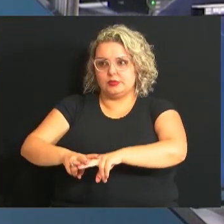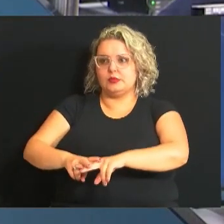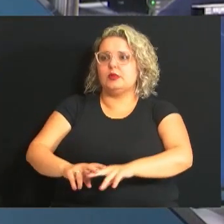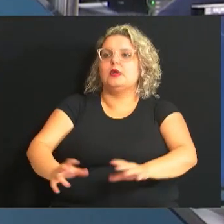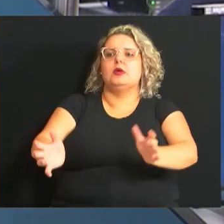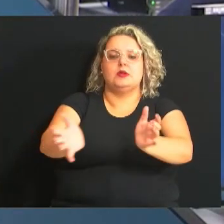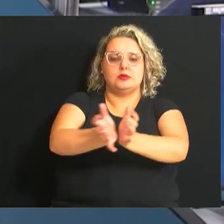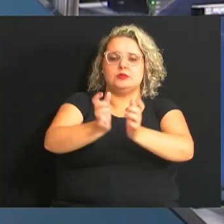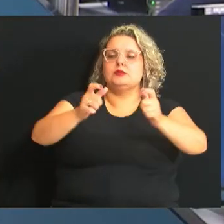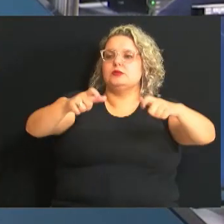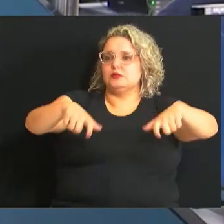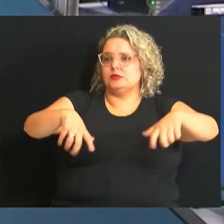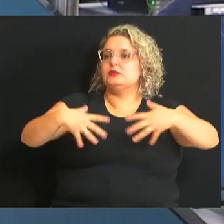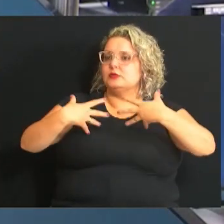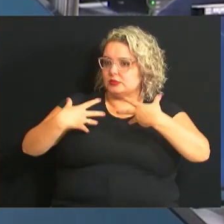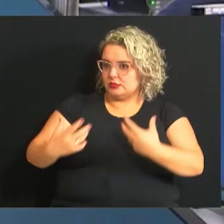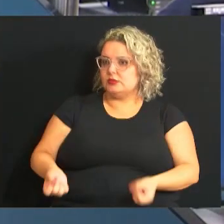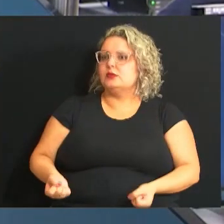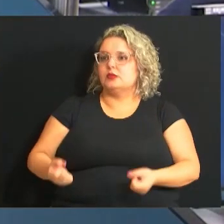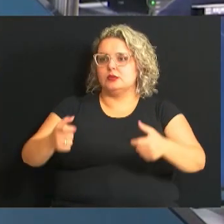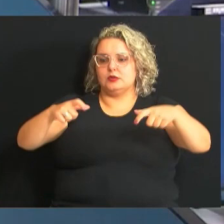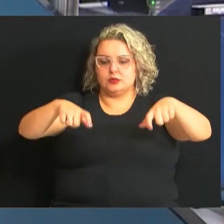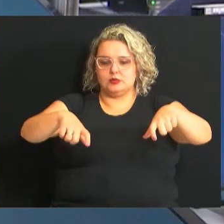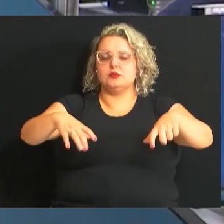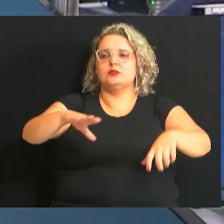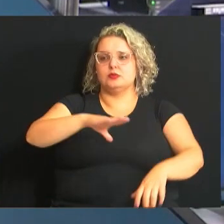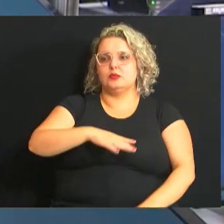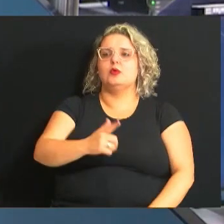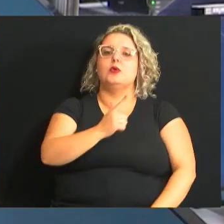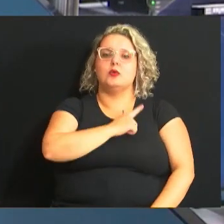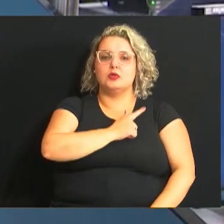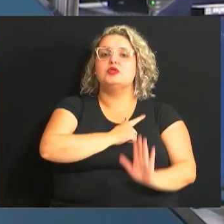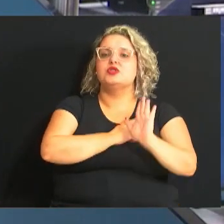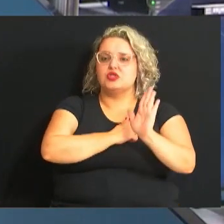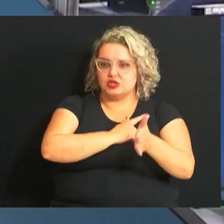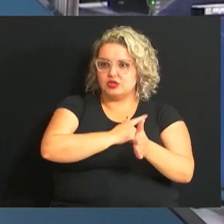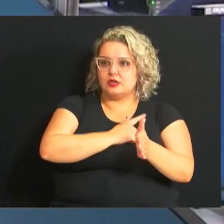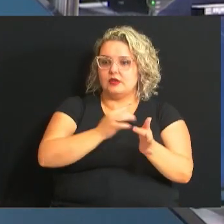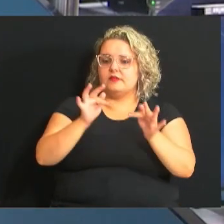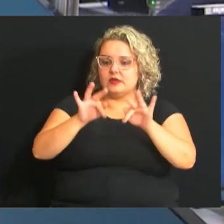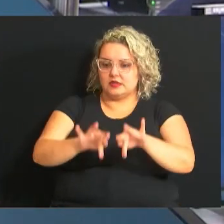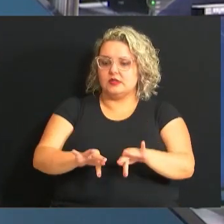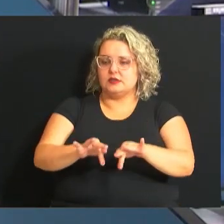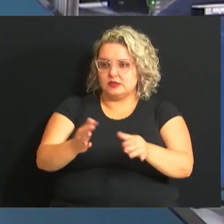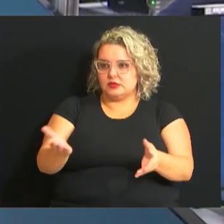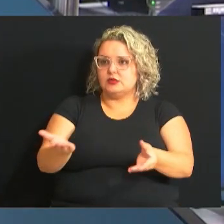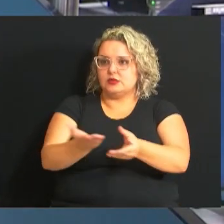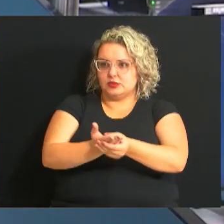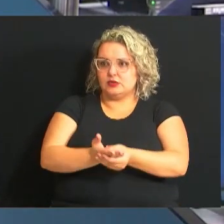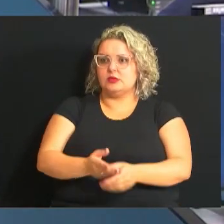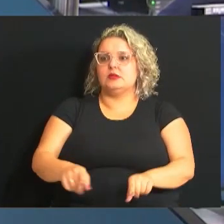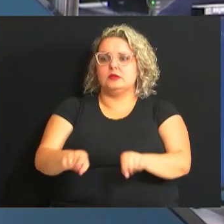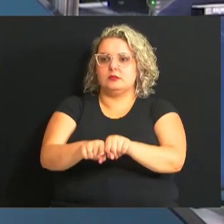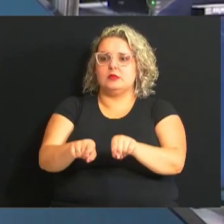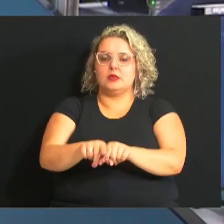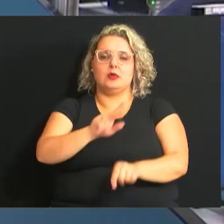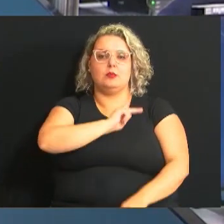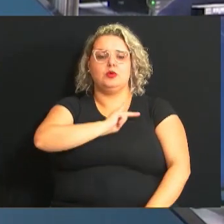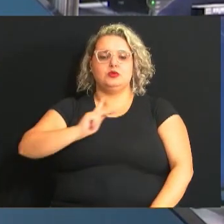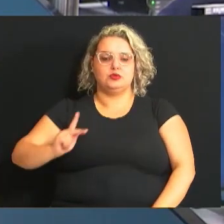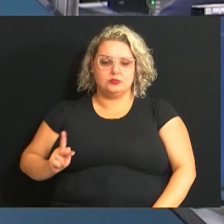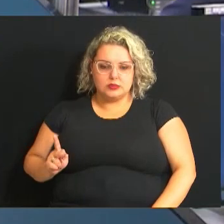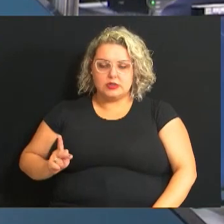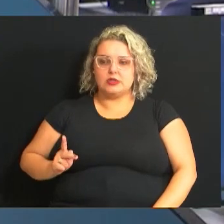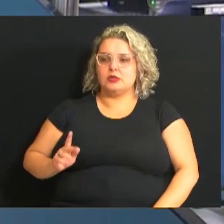vão adotar? Estádios de futebol em Campinas, o Guarani já está, nós estamos finalizando aí também com a Ponte Preta. Então, todos os